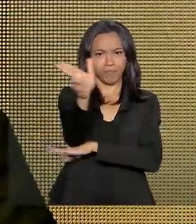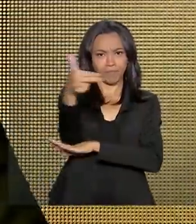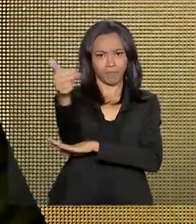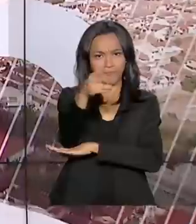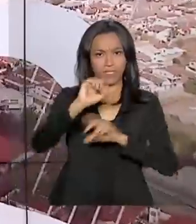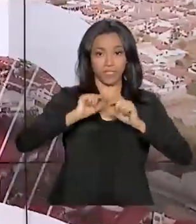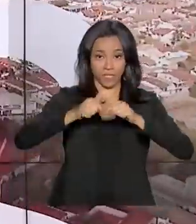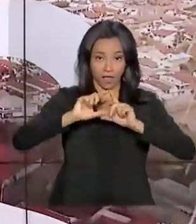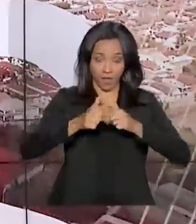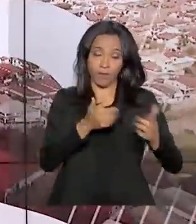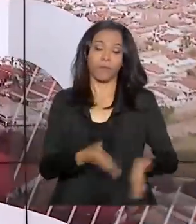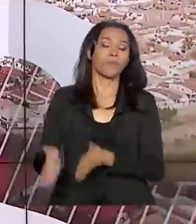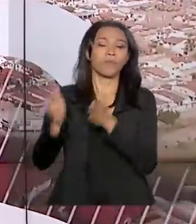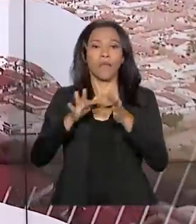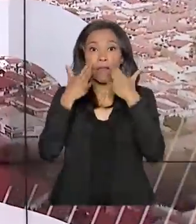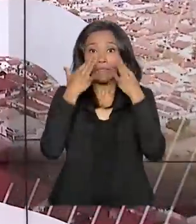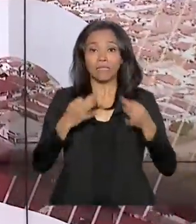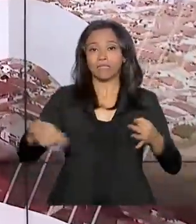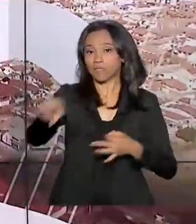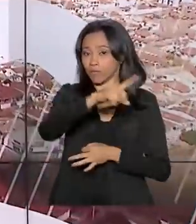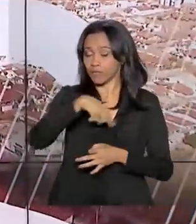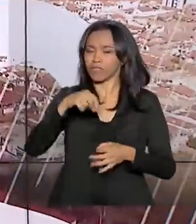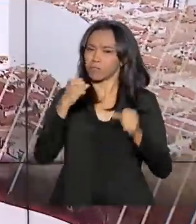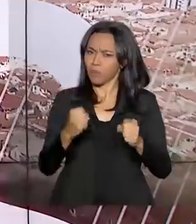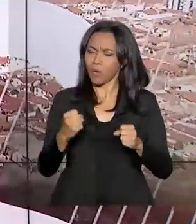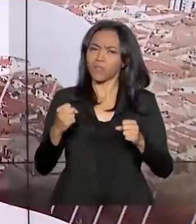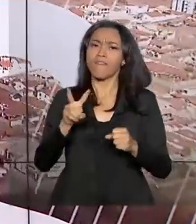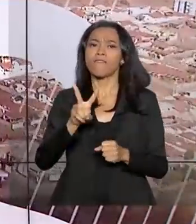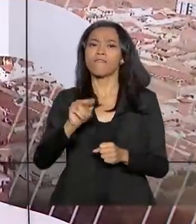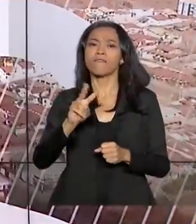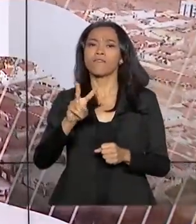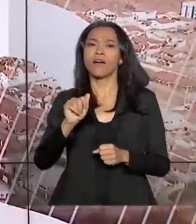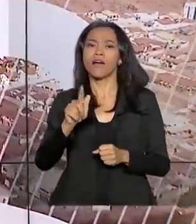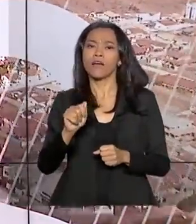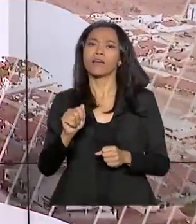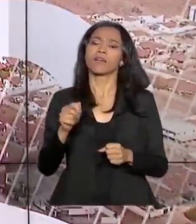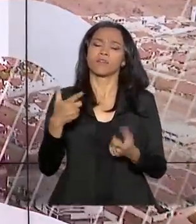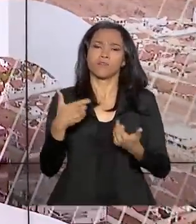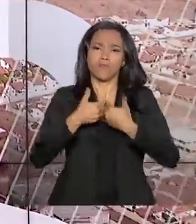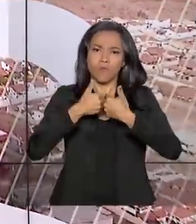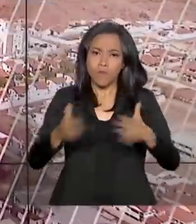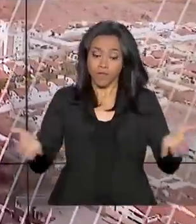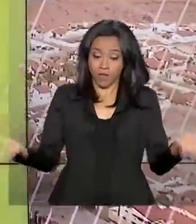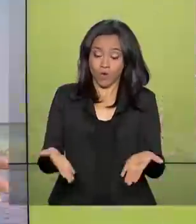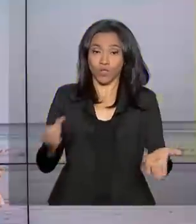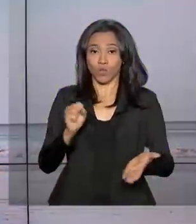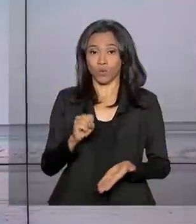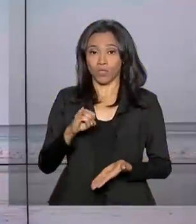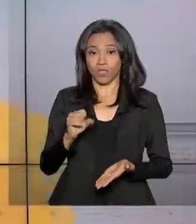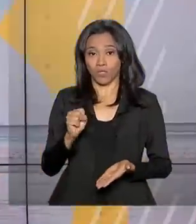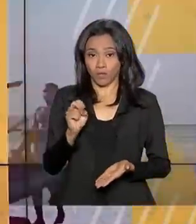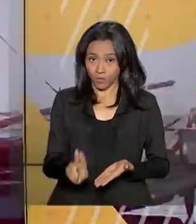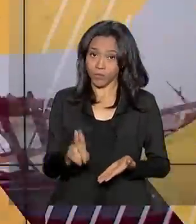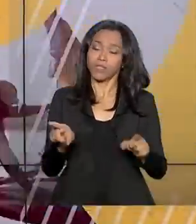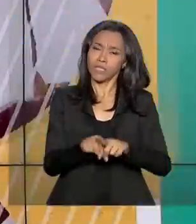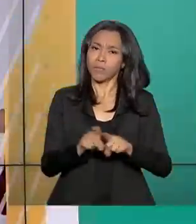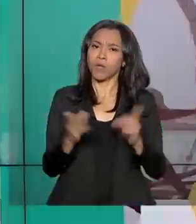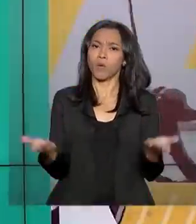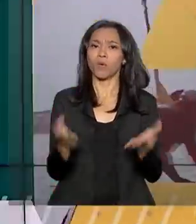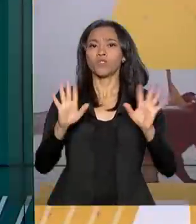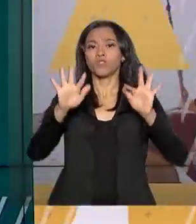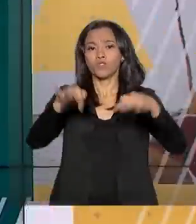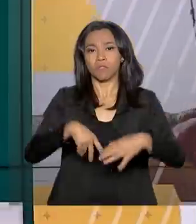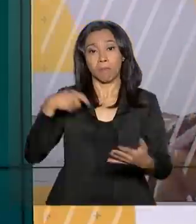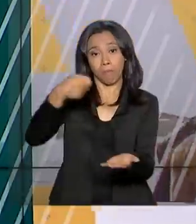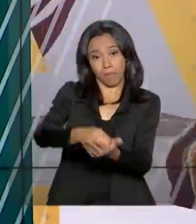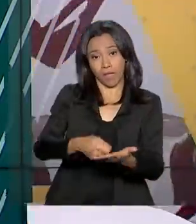Israel. E atenção, estudantes, consulta para vagas do Sisu vai estar disponível a partir de hoje. E hoje também termina o prazo para o